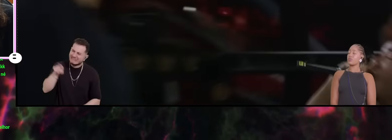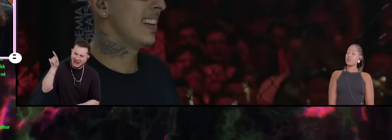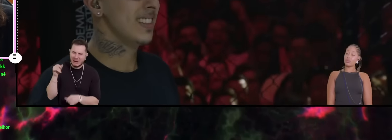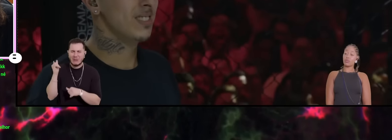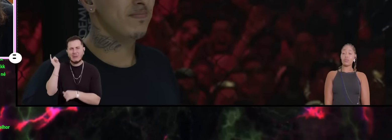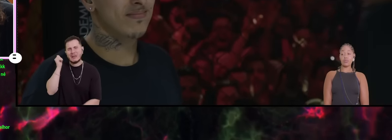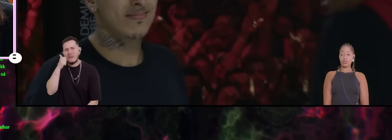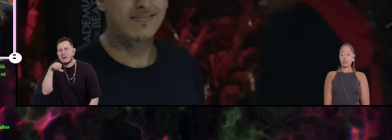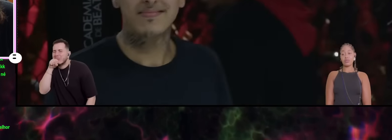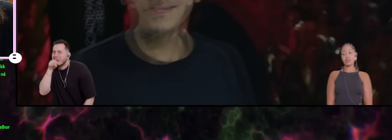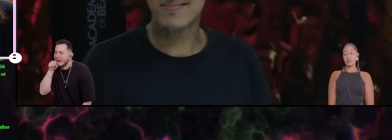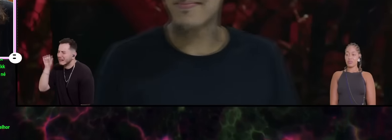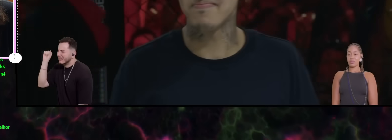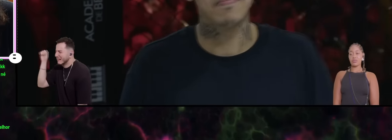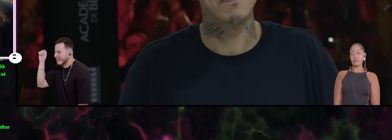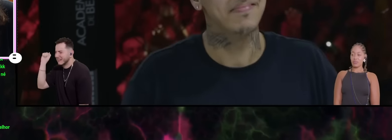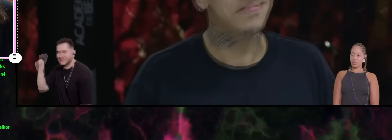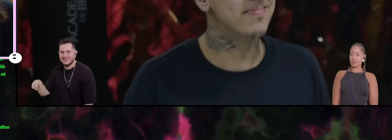Kiko.